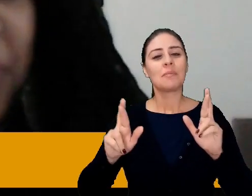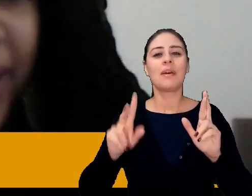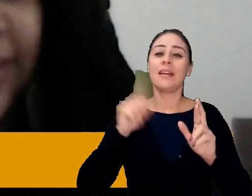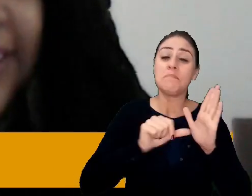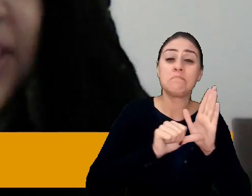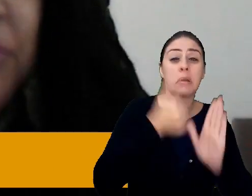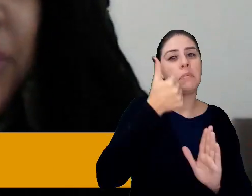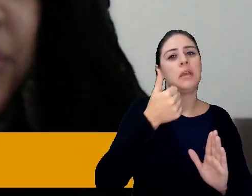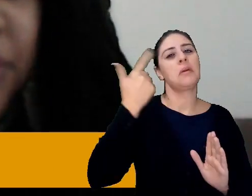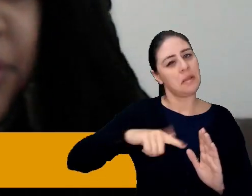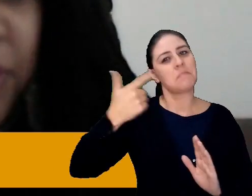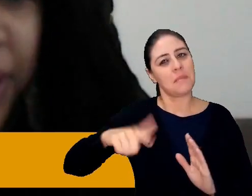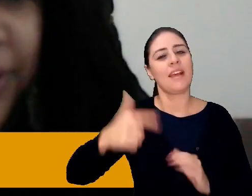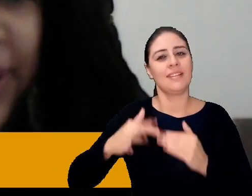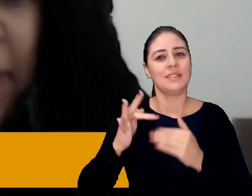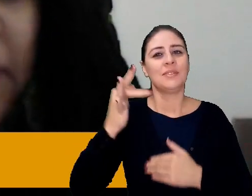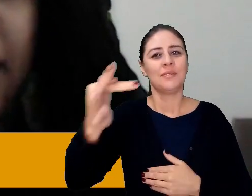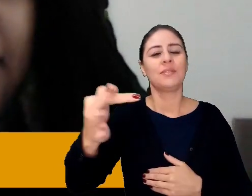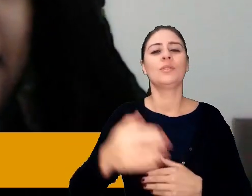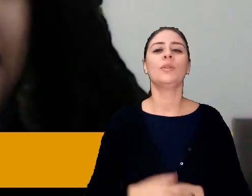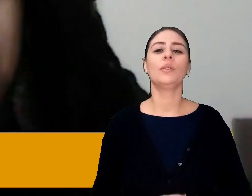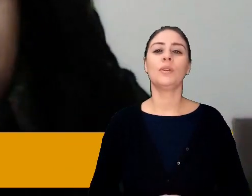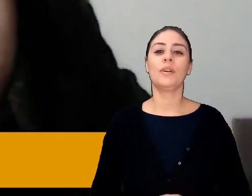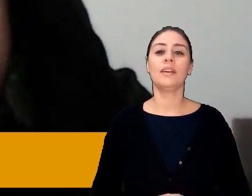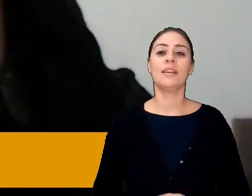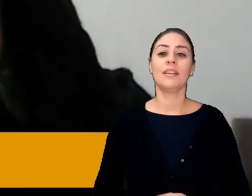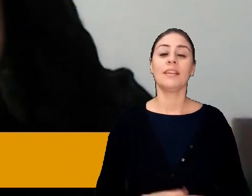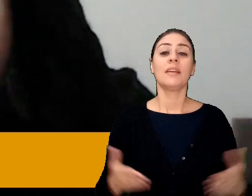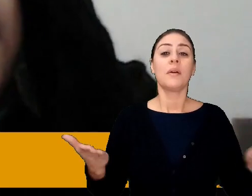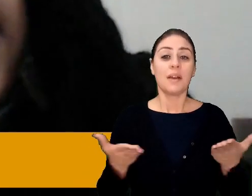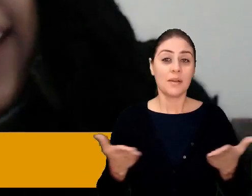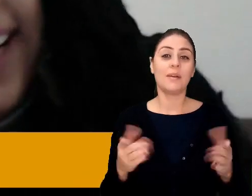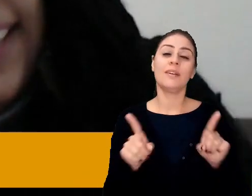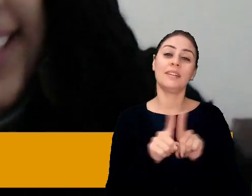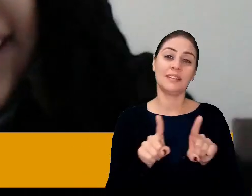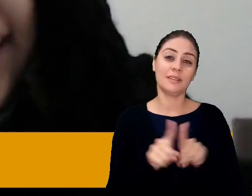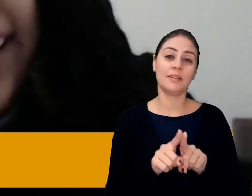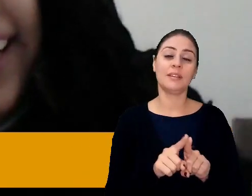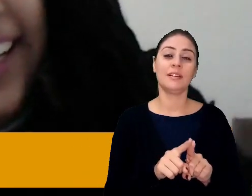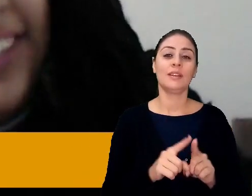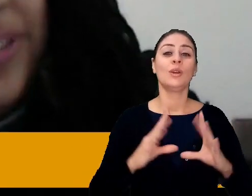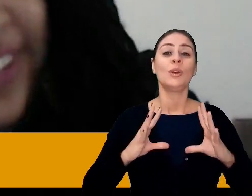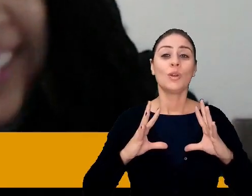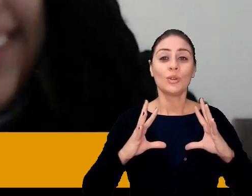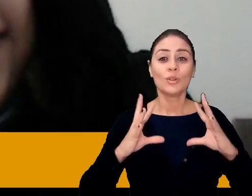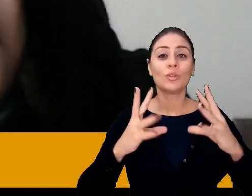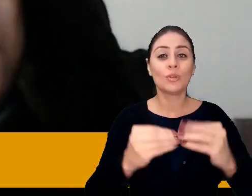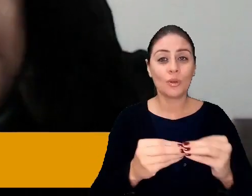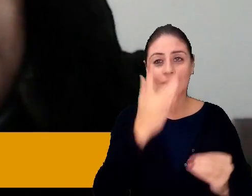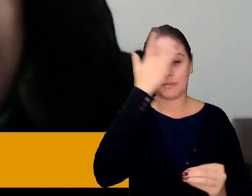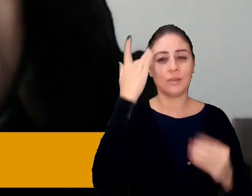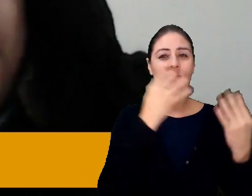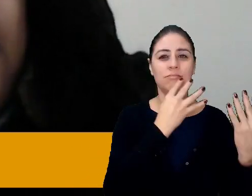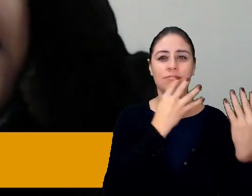o primeiro de muitos outros momentos, né? E aí, para aqueles e aquelas e todos que estão